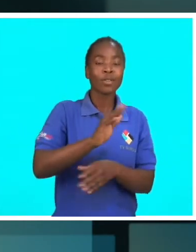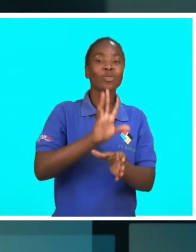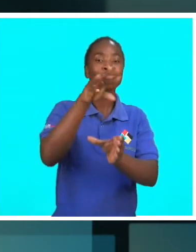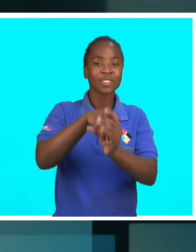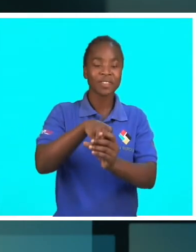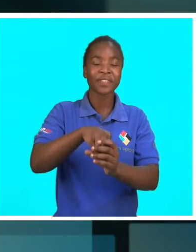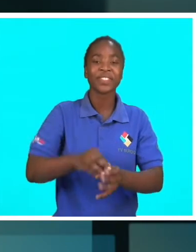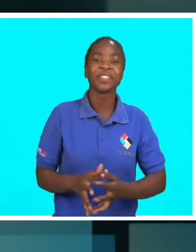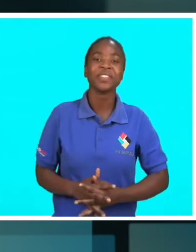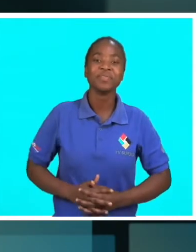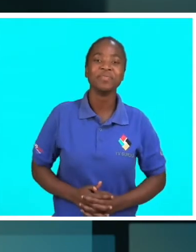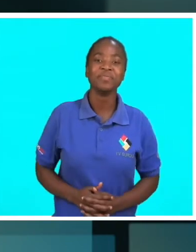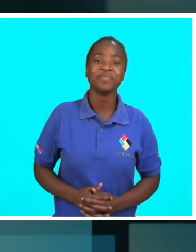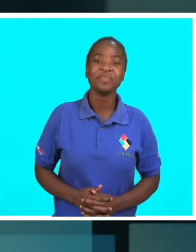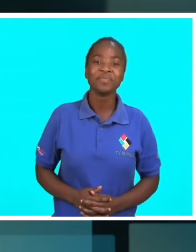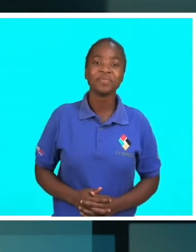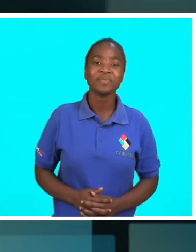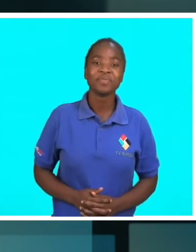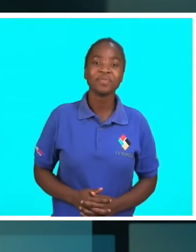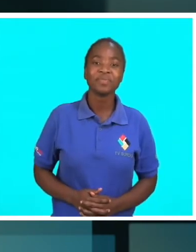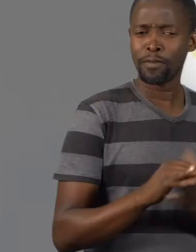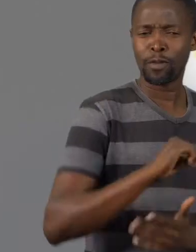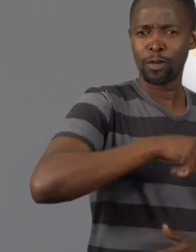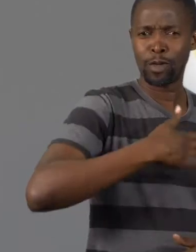lutam por uma sociedade inclusiva.